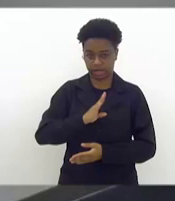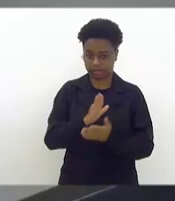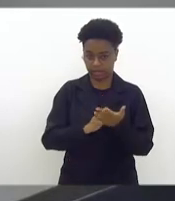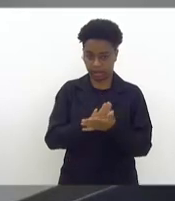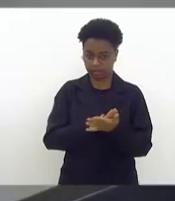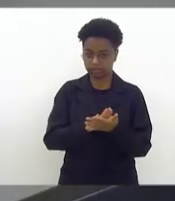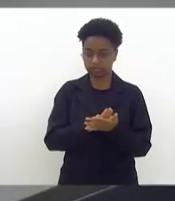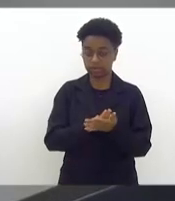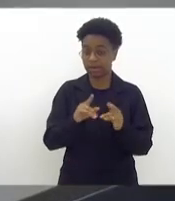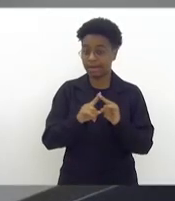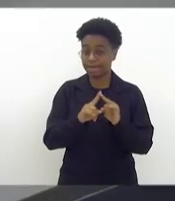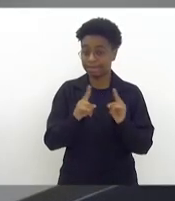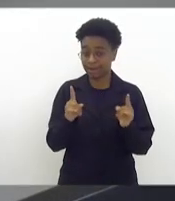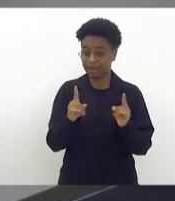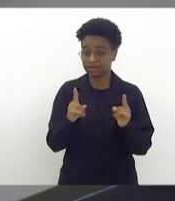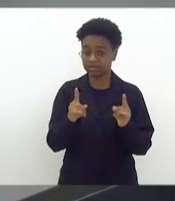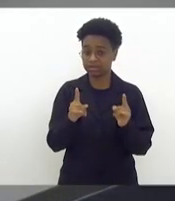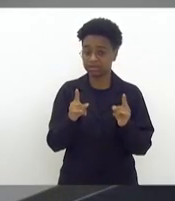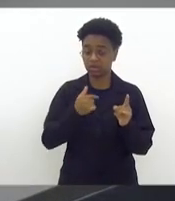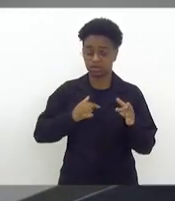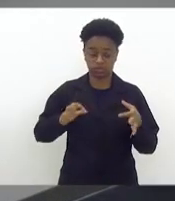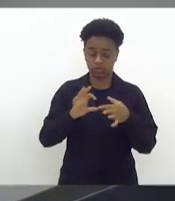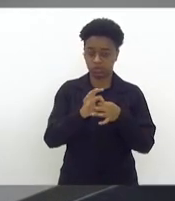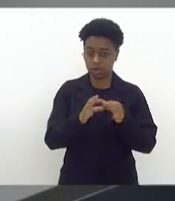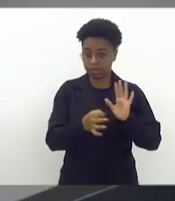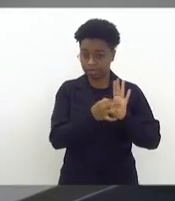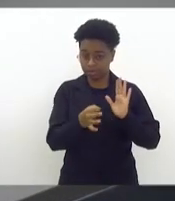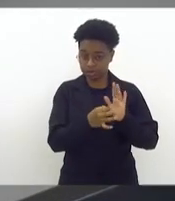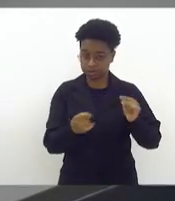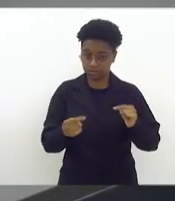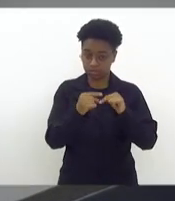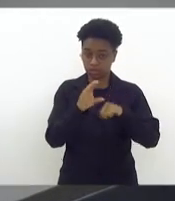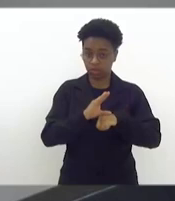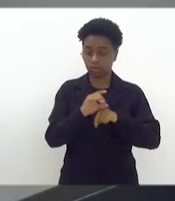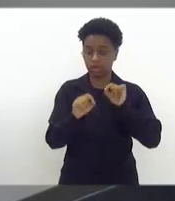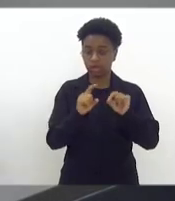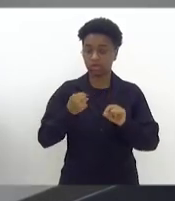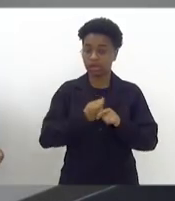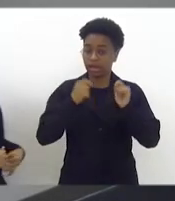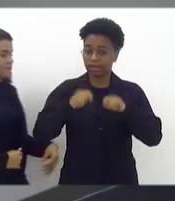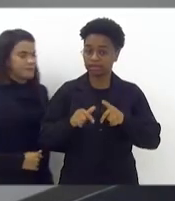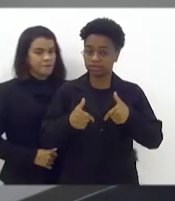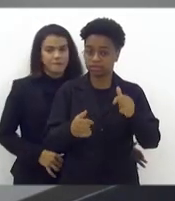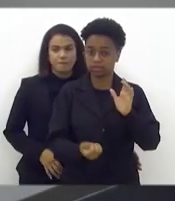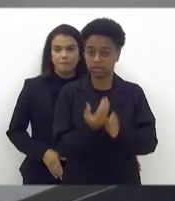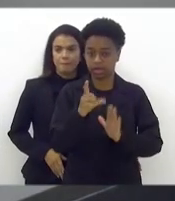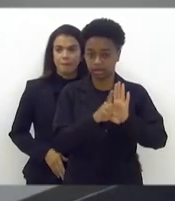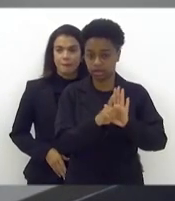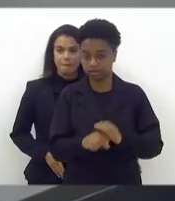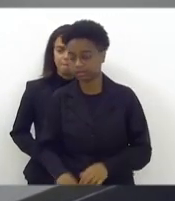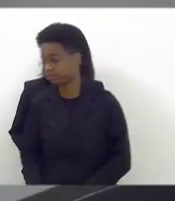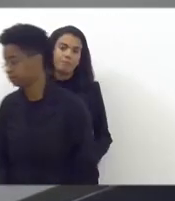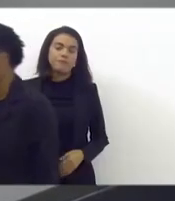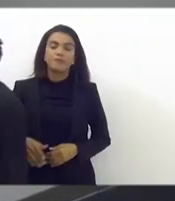gratuitamente, mas o que me filia a esse parecer pela constitucionalidade é a capacidade nossa de legislar no direito do